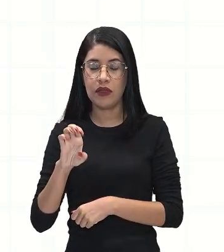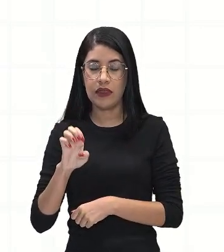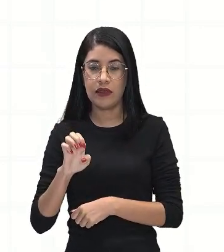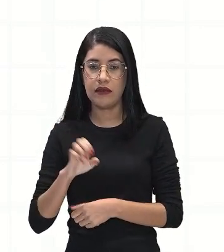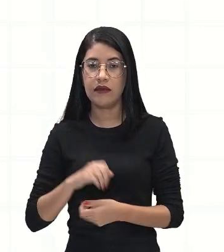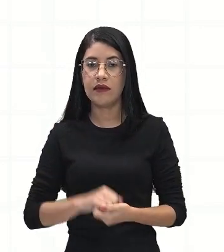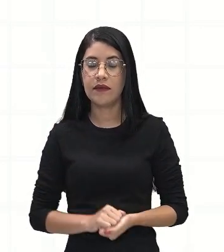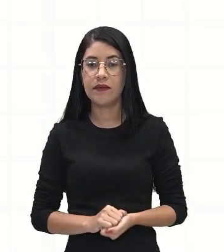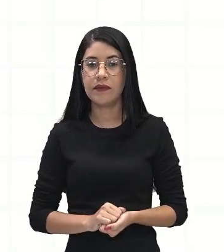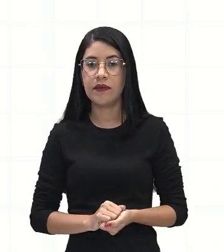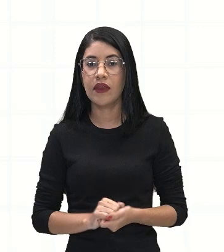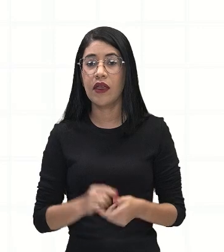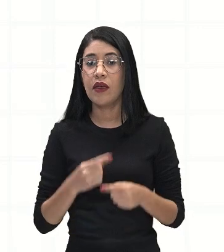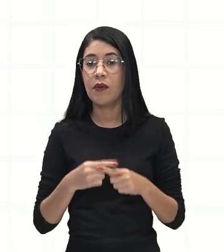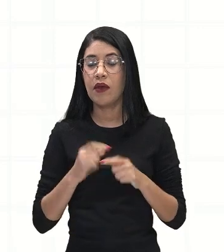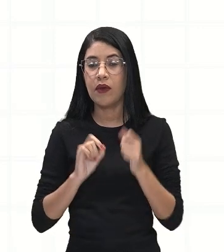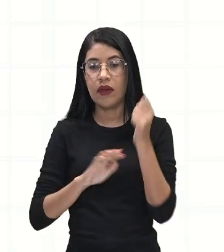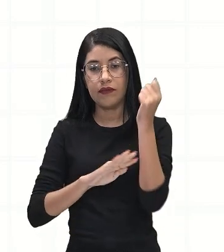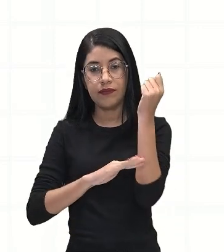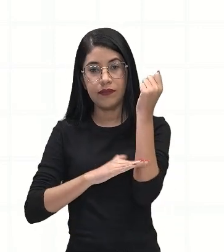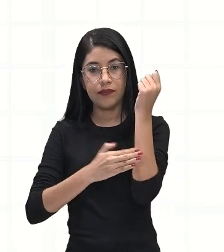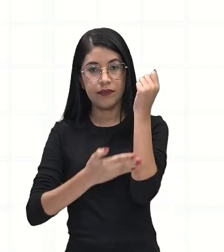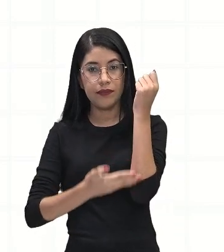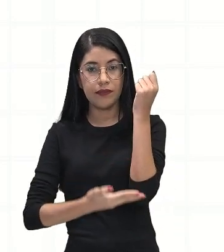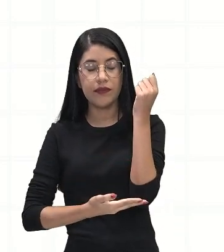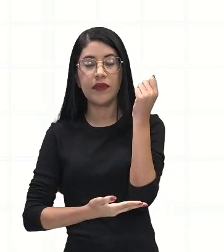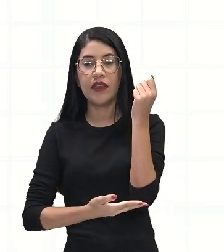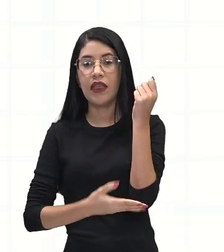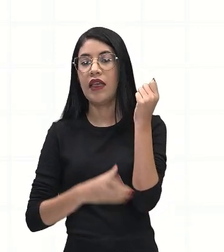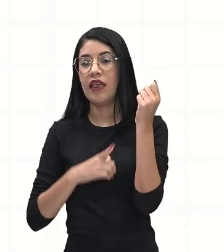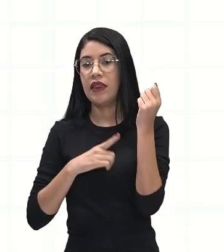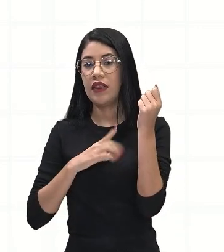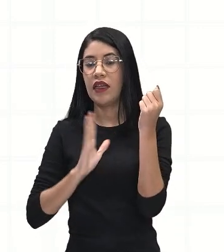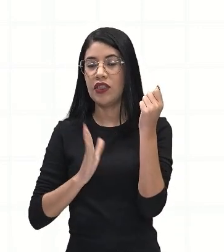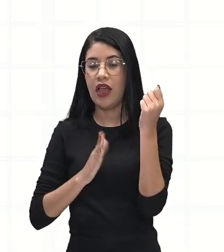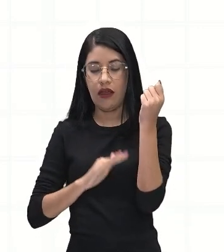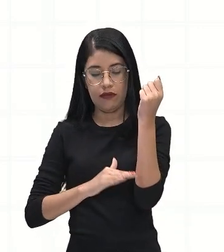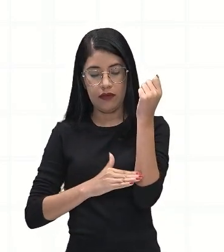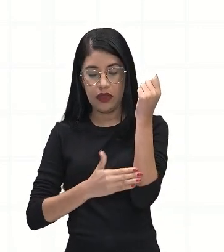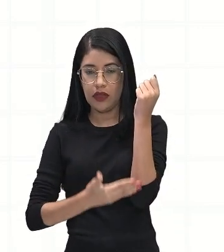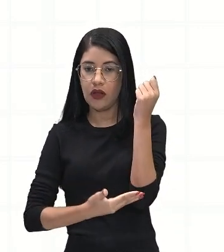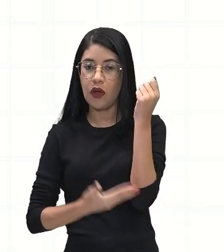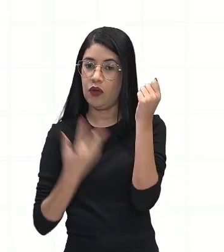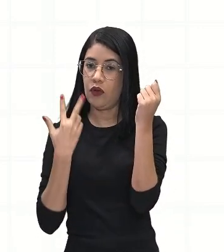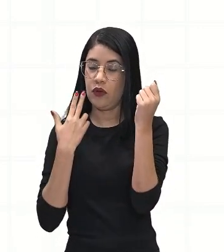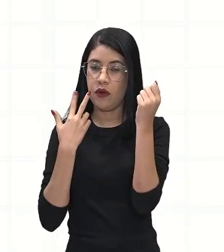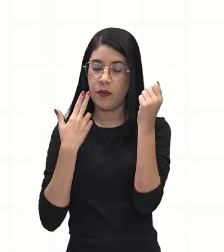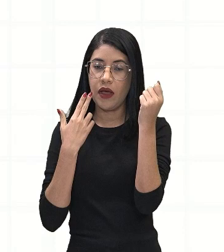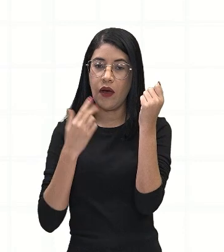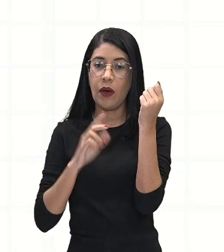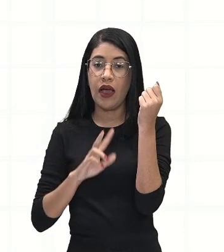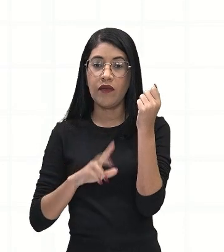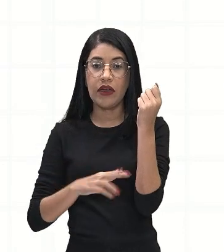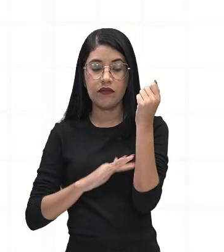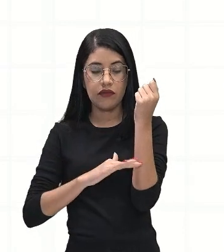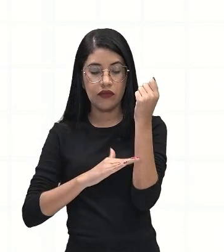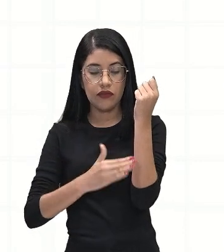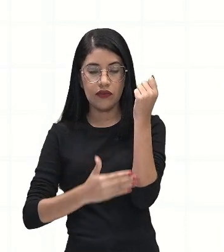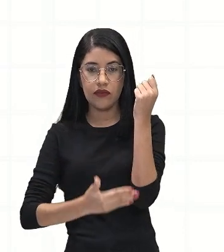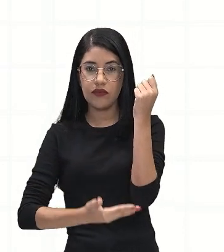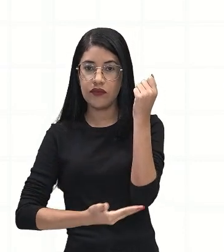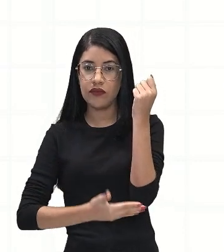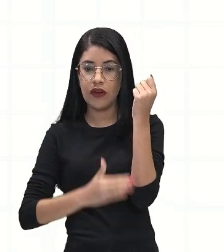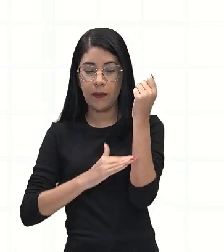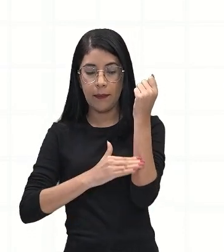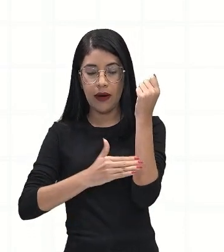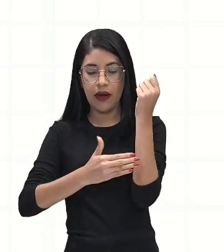quê? Porque essa curvatura aqui já existente, né, que é pouca, ela se